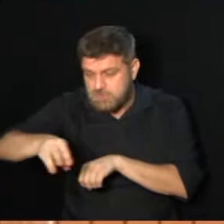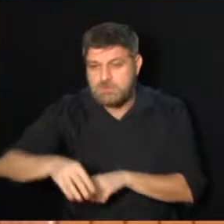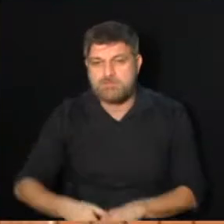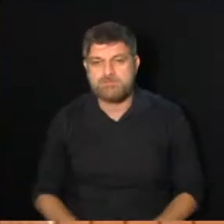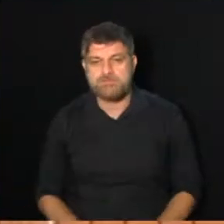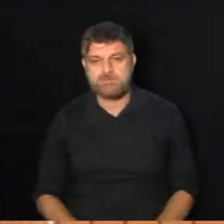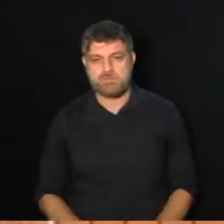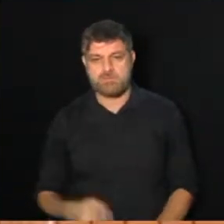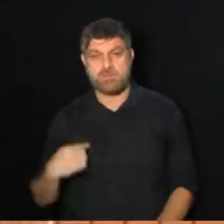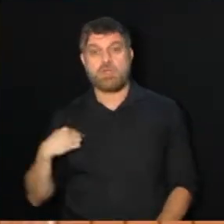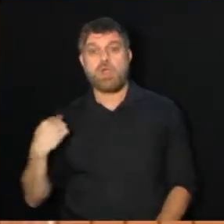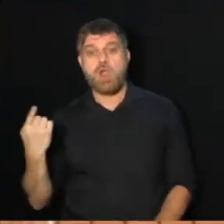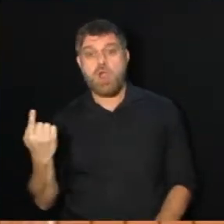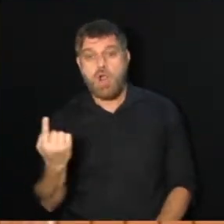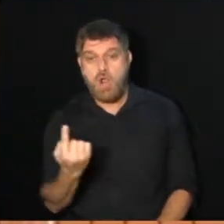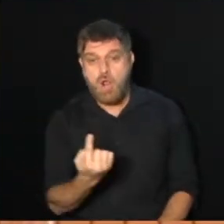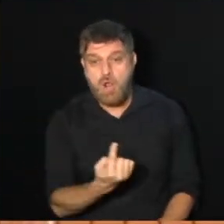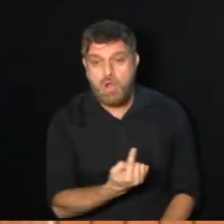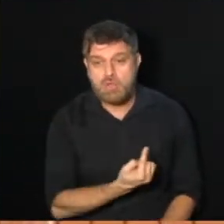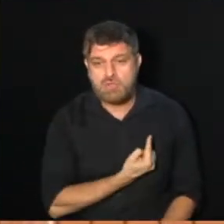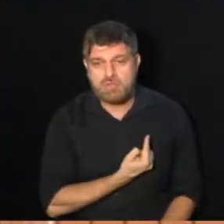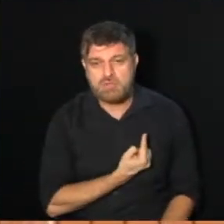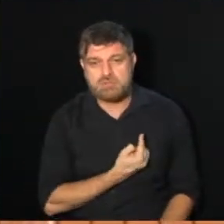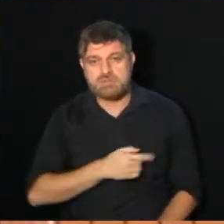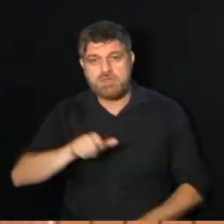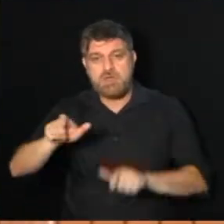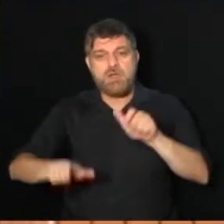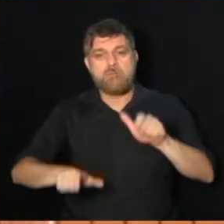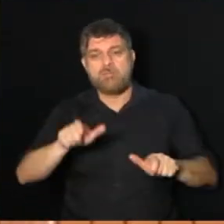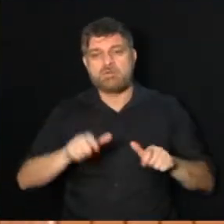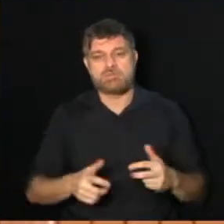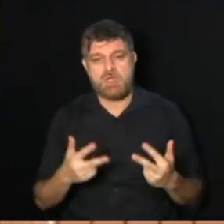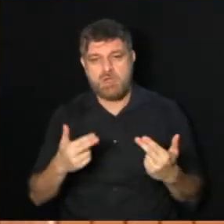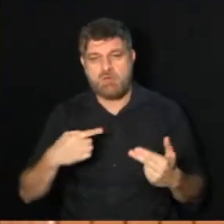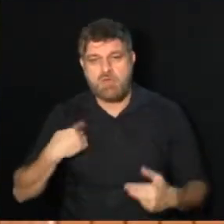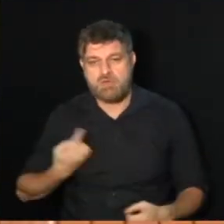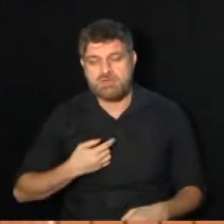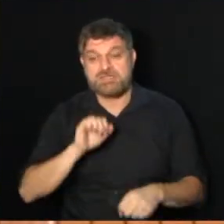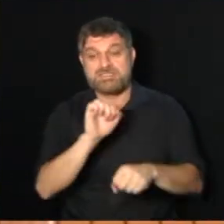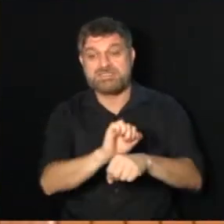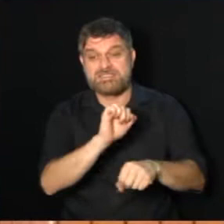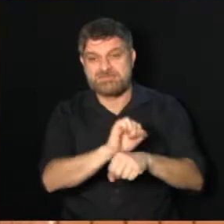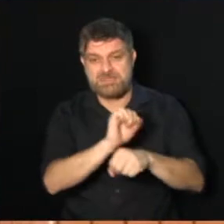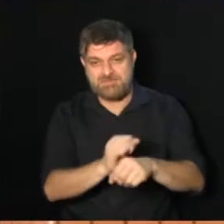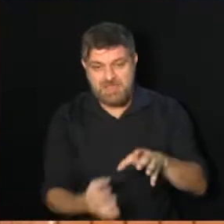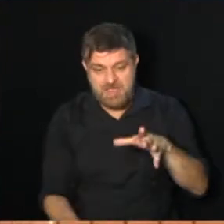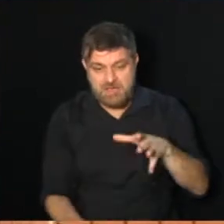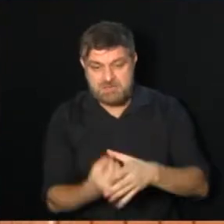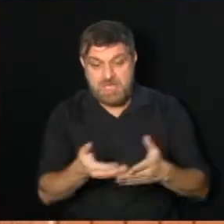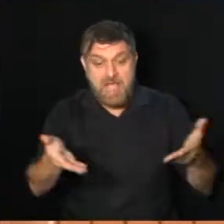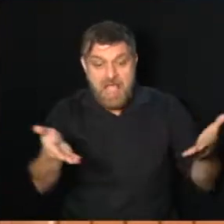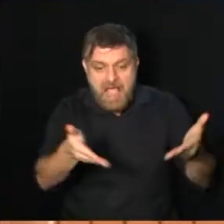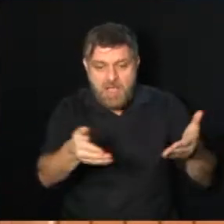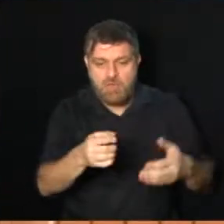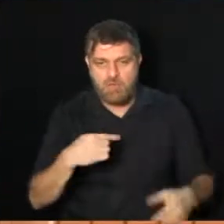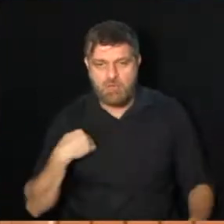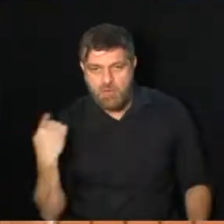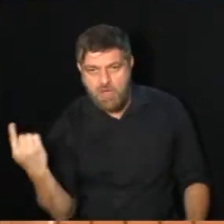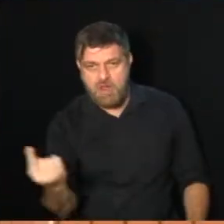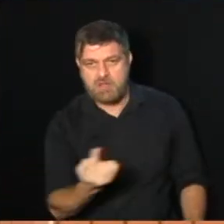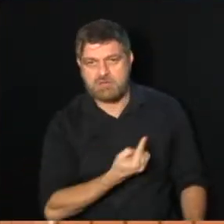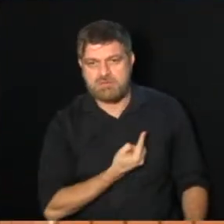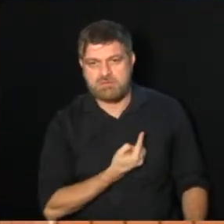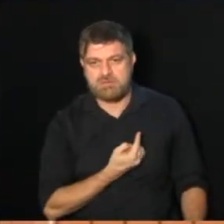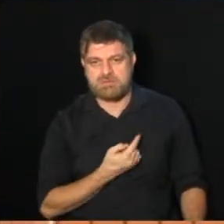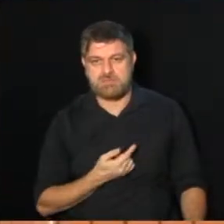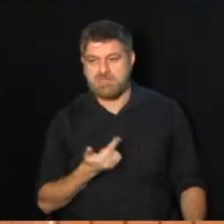nós somos aqueles pelos quais nós estávamos esperando. Somos nós. Não vai chegar ninguém